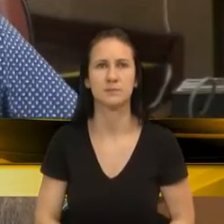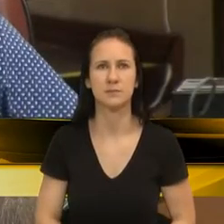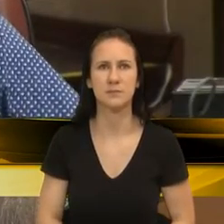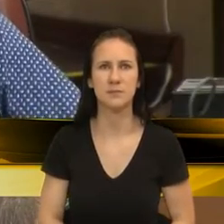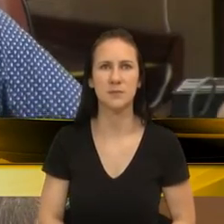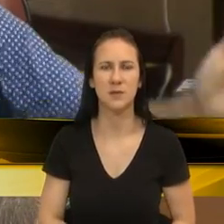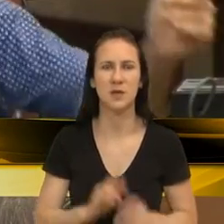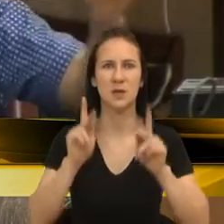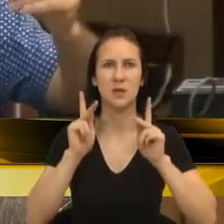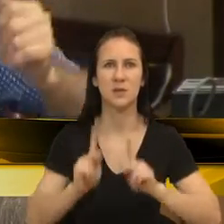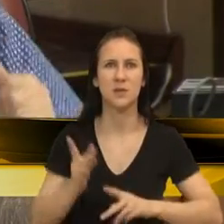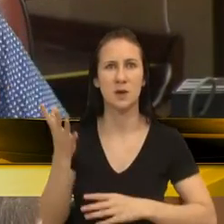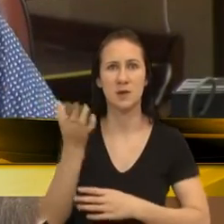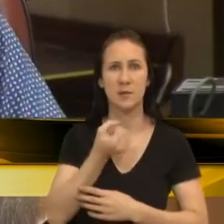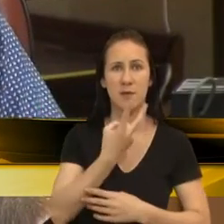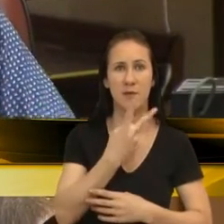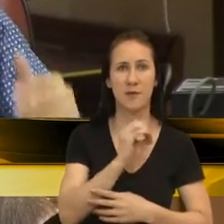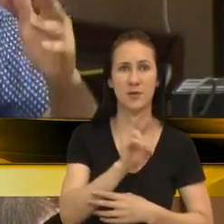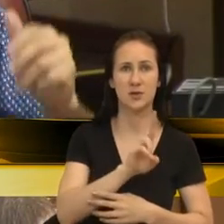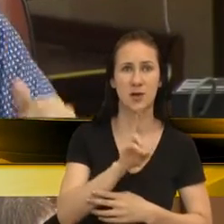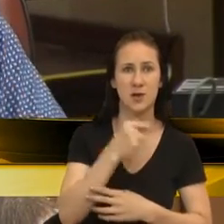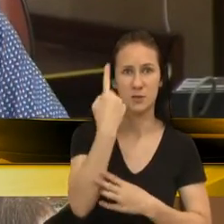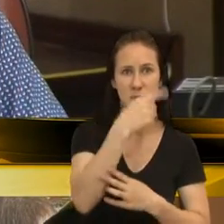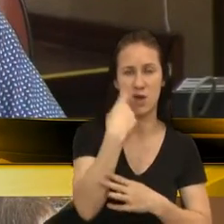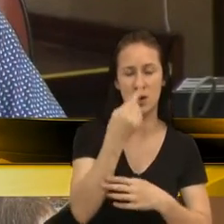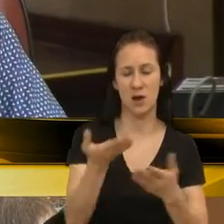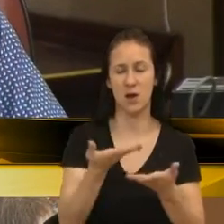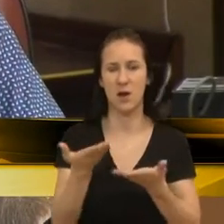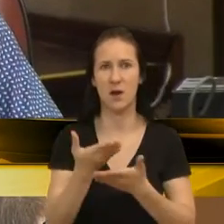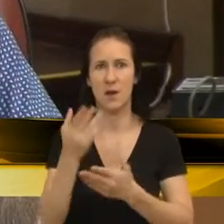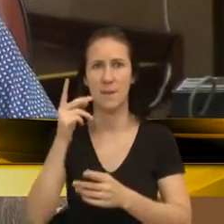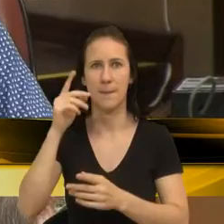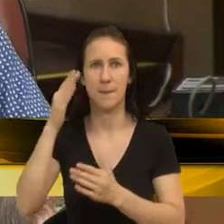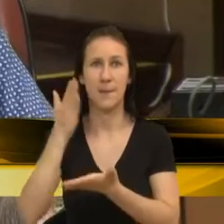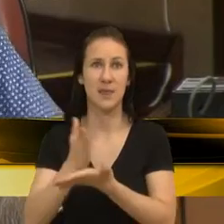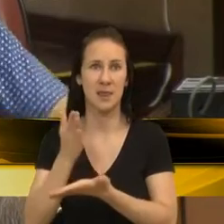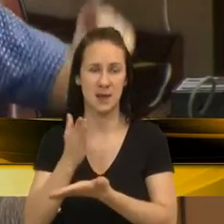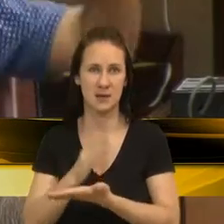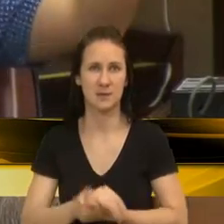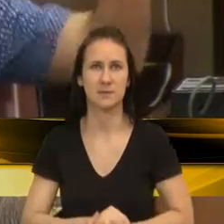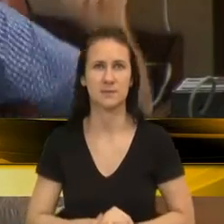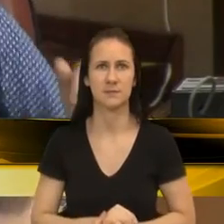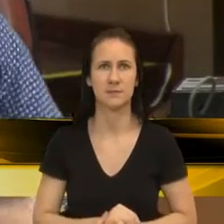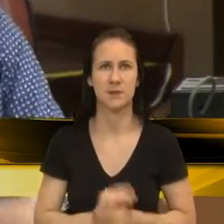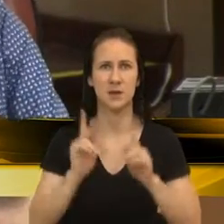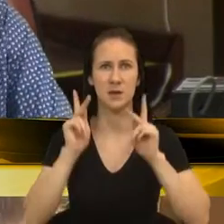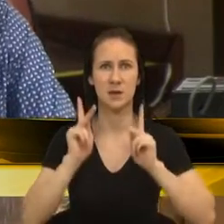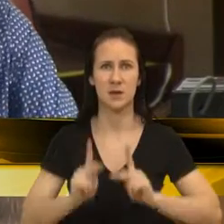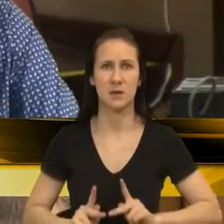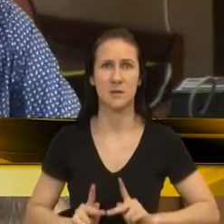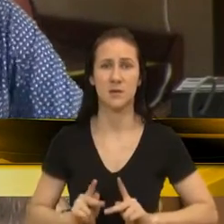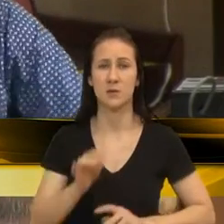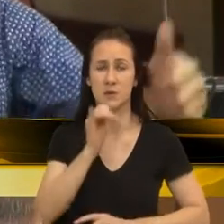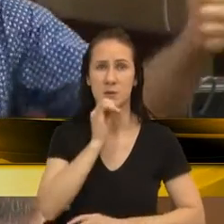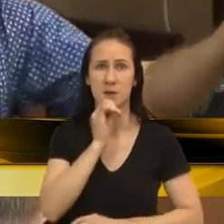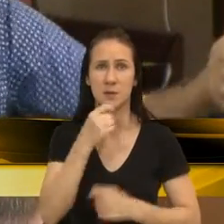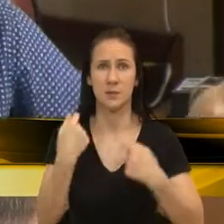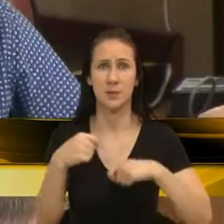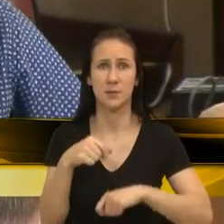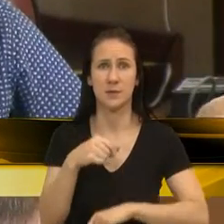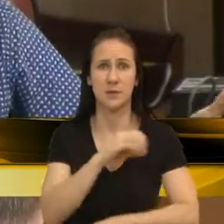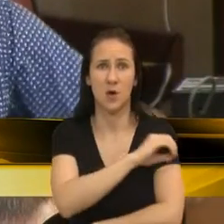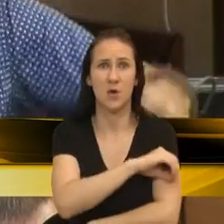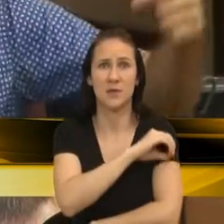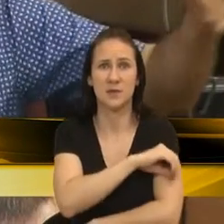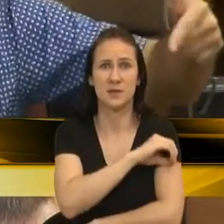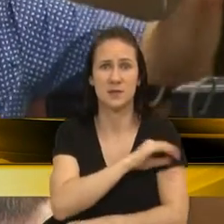R$10 a hora. Se ele mora, por exemplo, lá no Campos da Serra, que é um oficineiro, e ele tem que dar uma oficina lá em Forqueta. Não paga nem a passagem